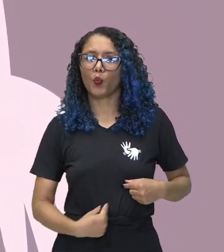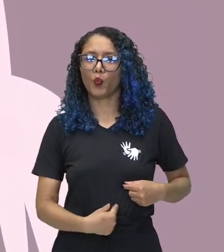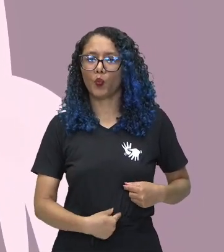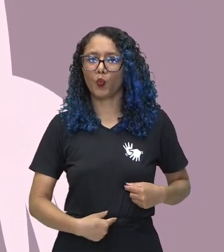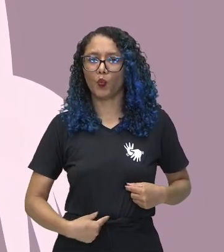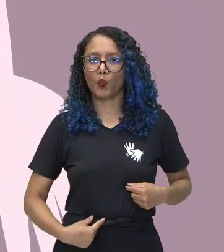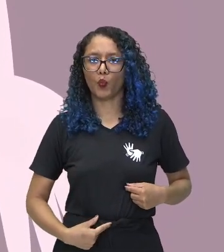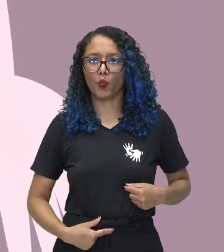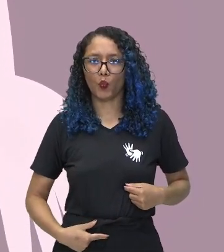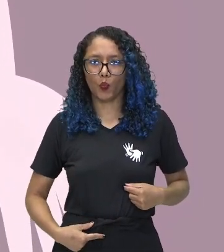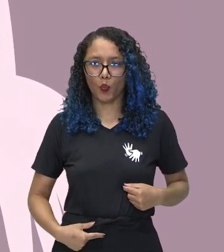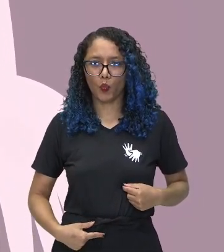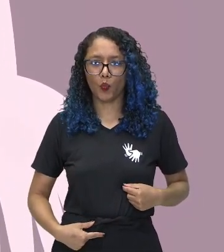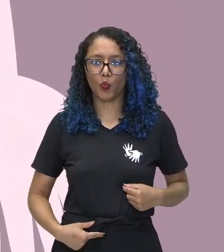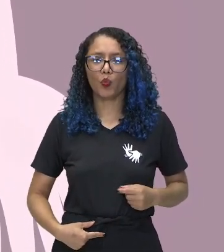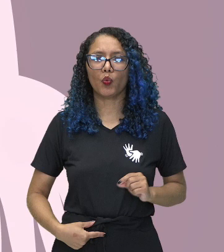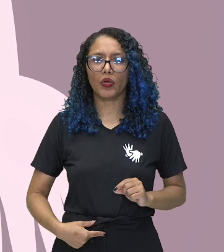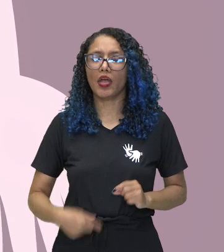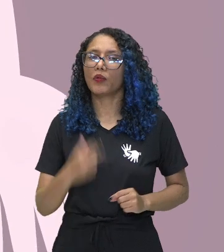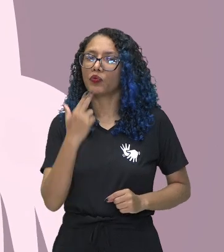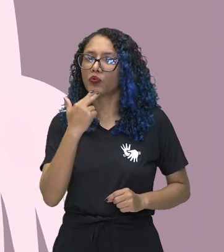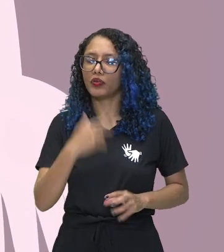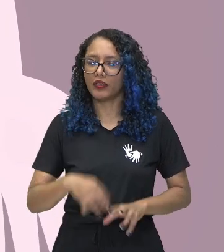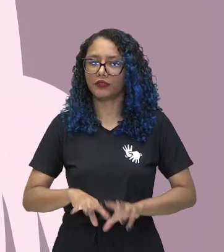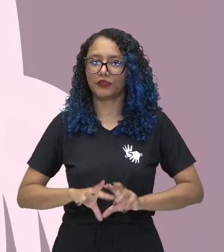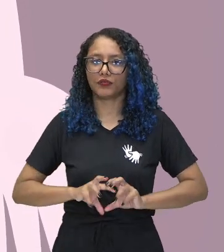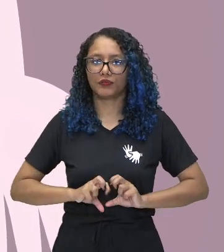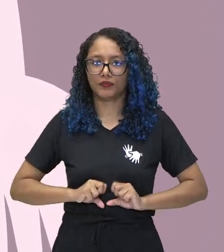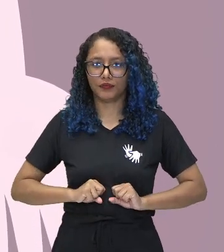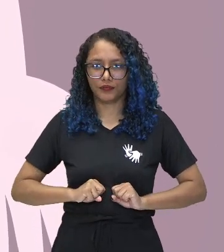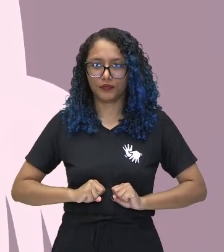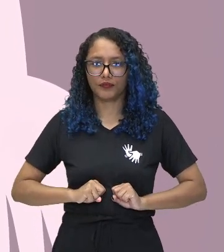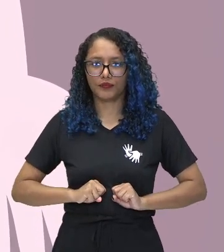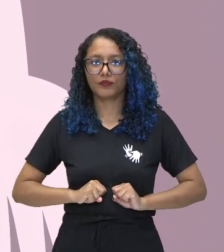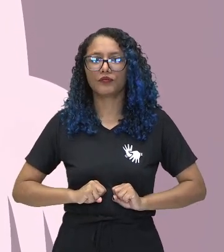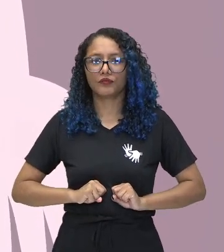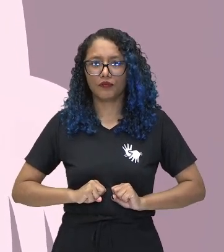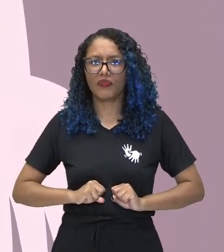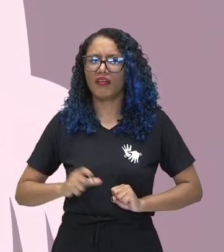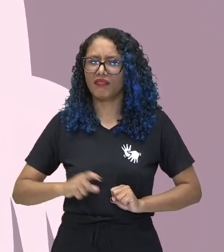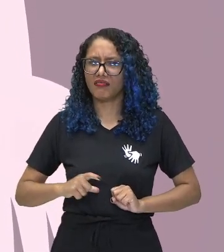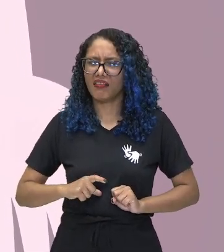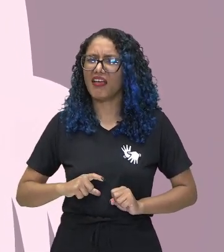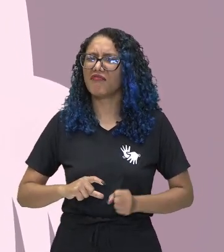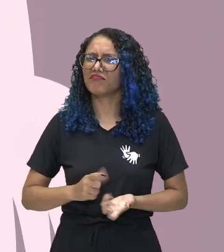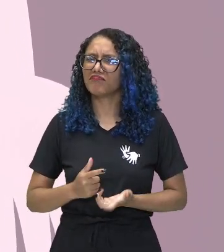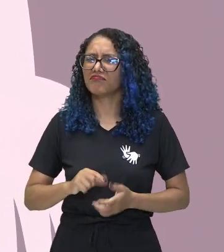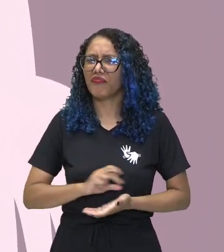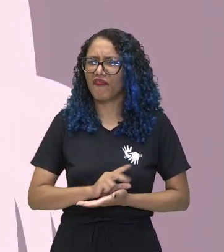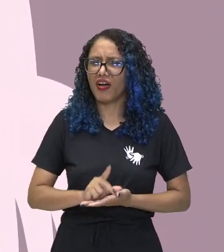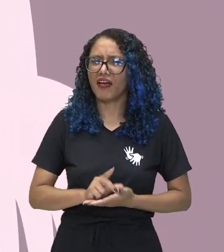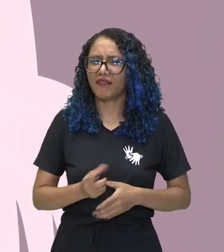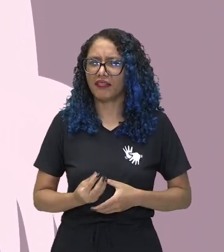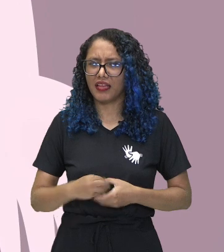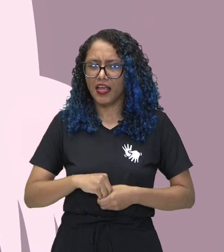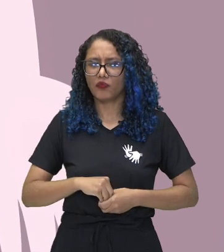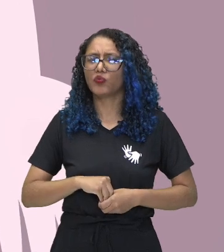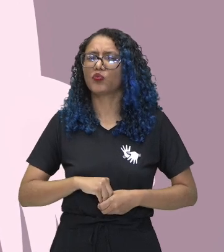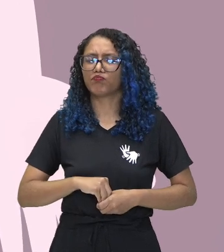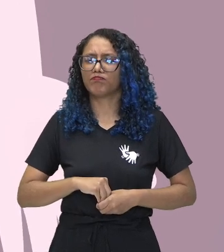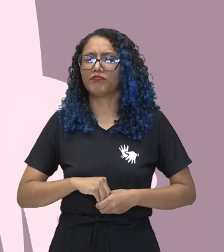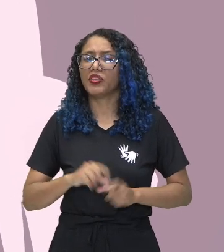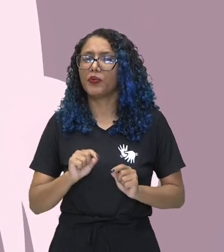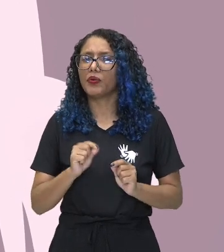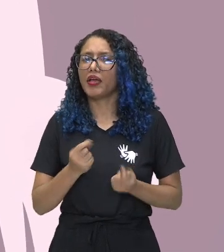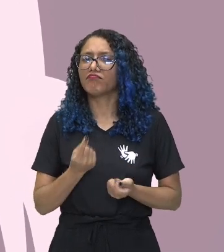delgado, onde os nutrientes são absorvidos através das vilosidades intestinais e entram na corrente sanguínea.